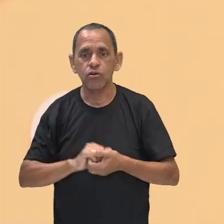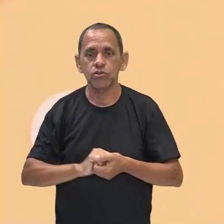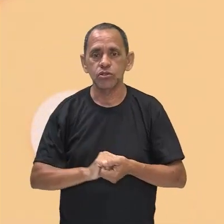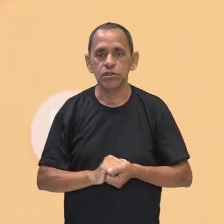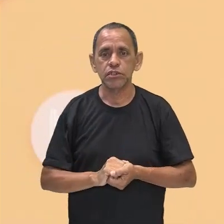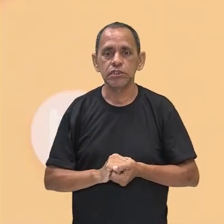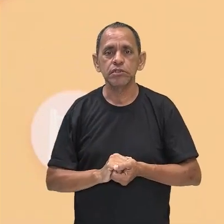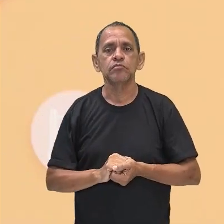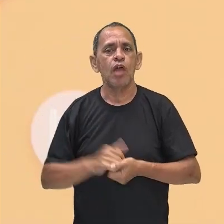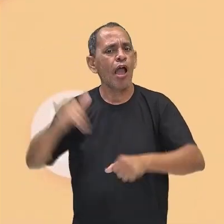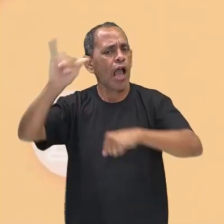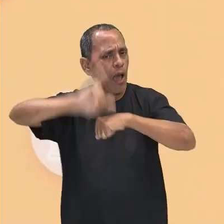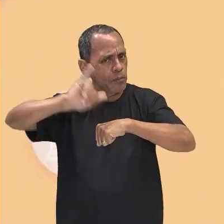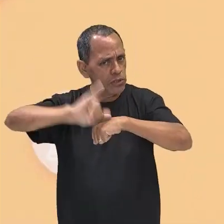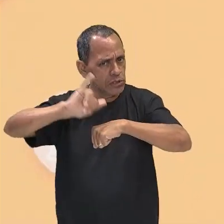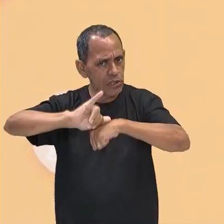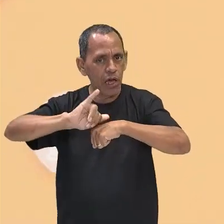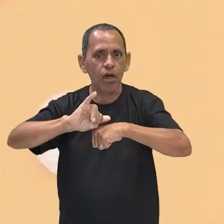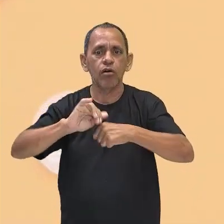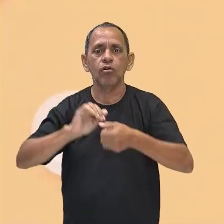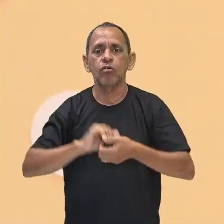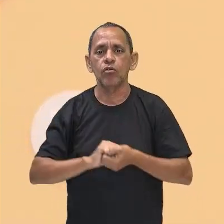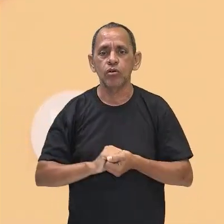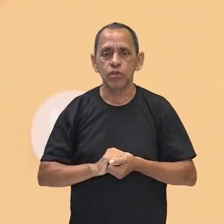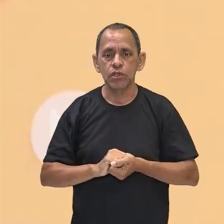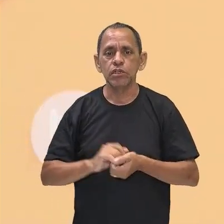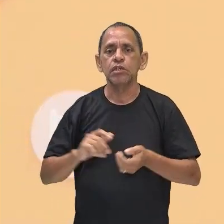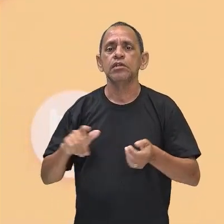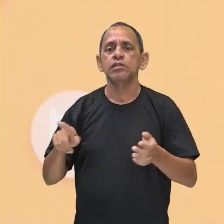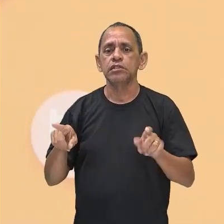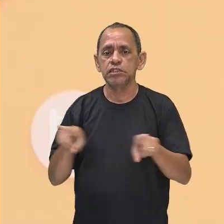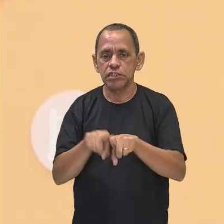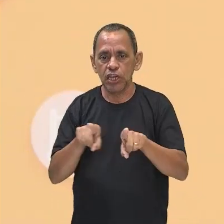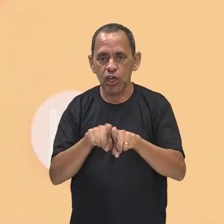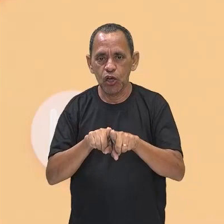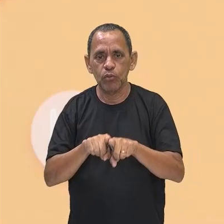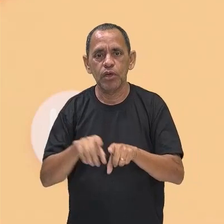capital volta a ser a vila de Mariuá, Barcelos, e depois